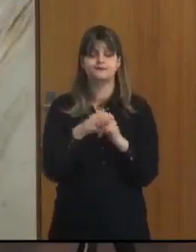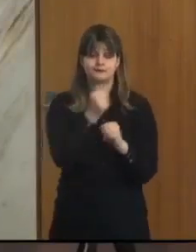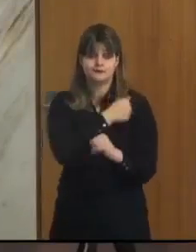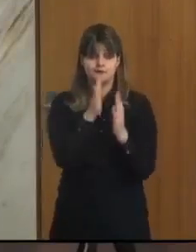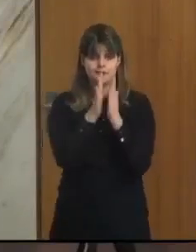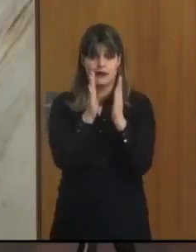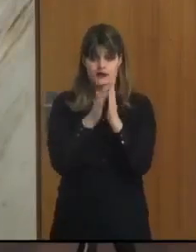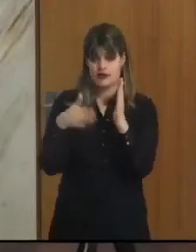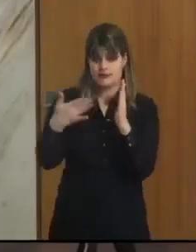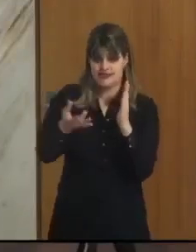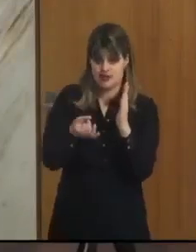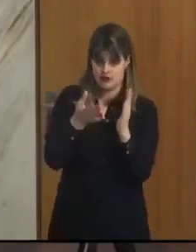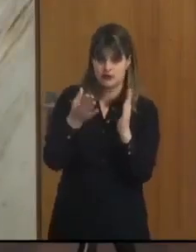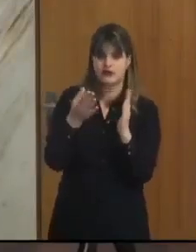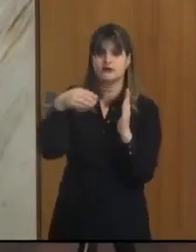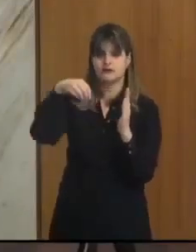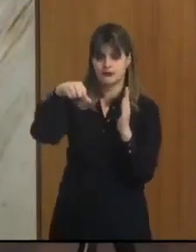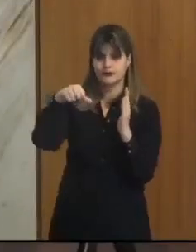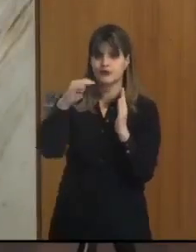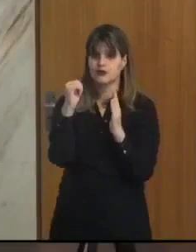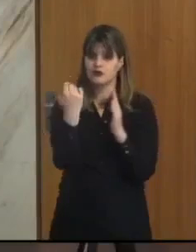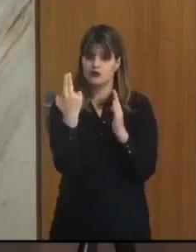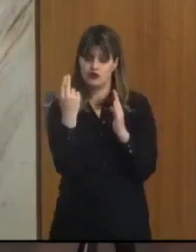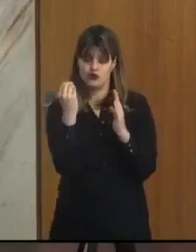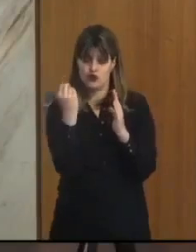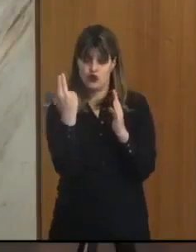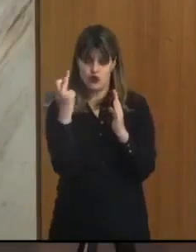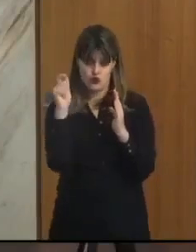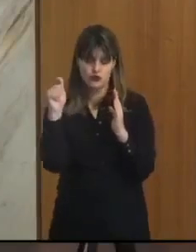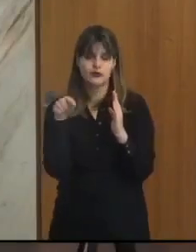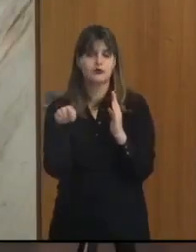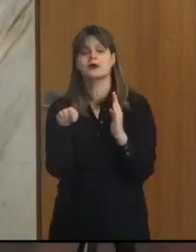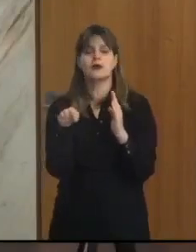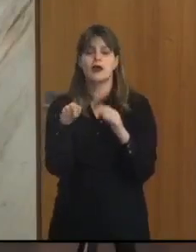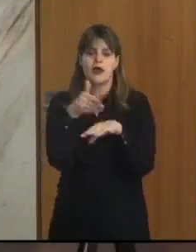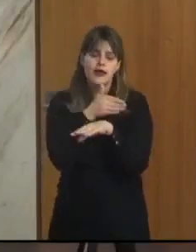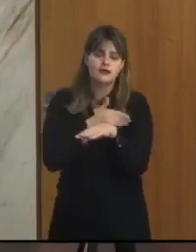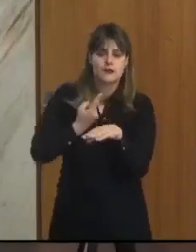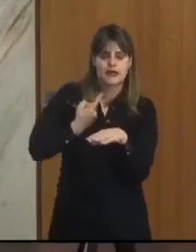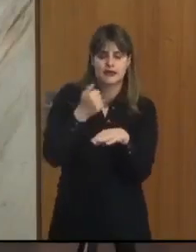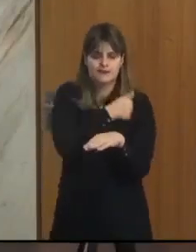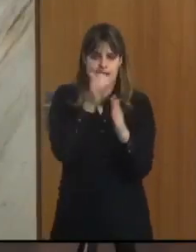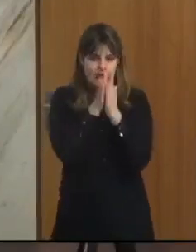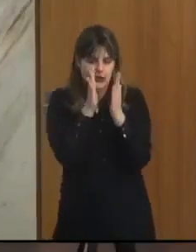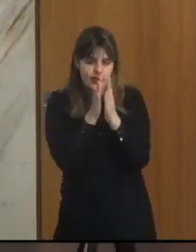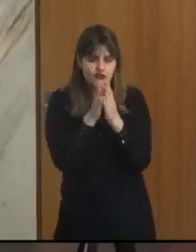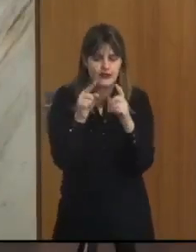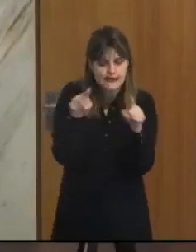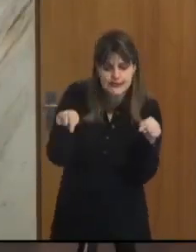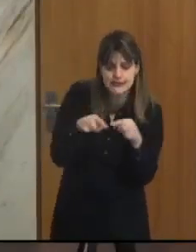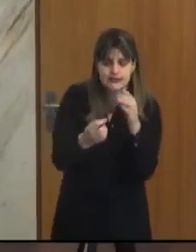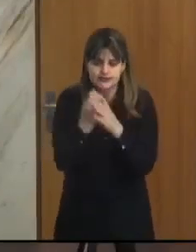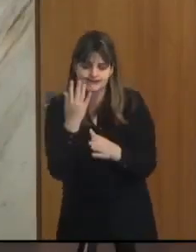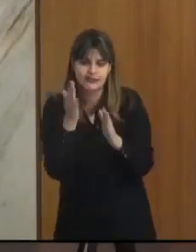Soura, para mostrar esta exposição, teve de ser adaptada, criada um espaço cénico, um